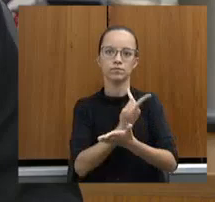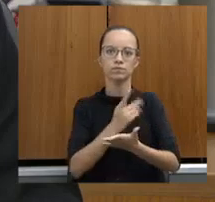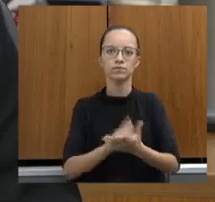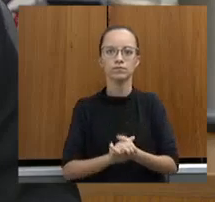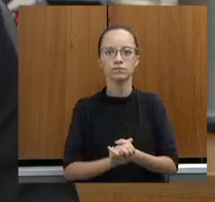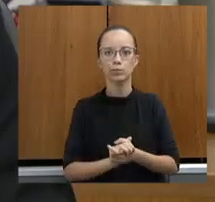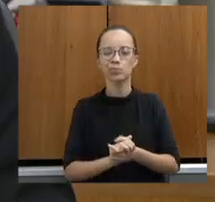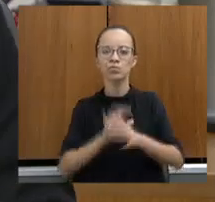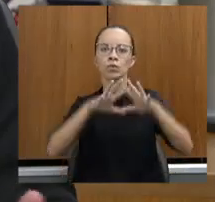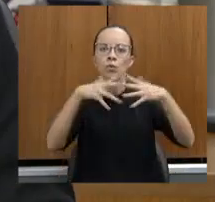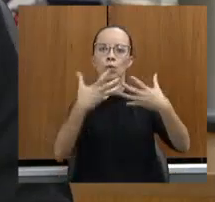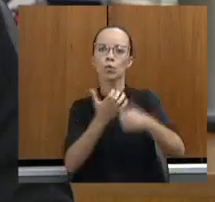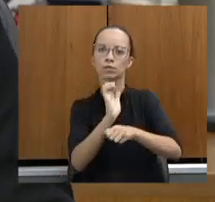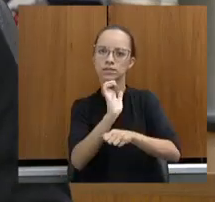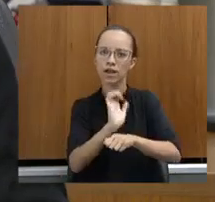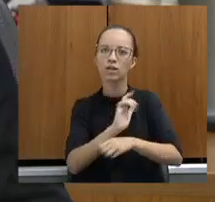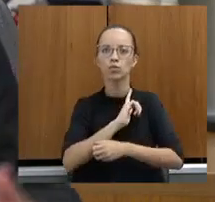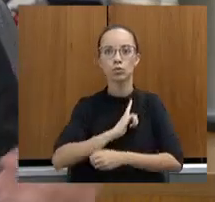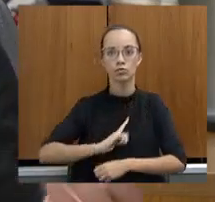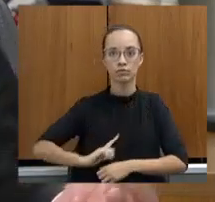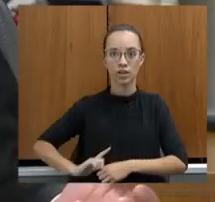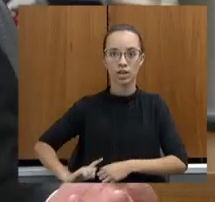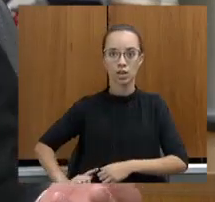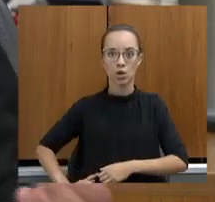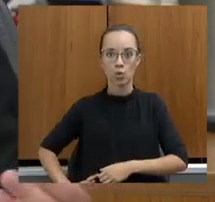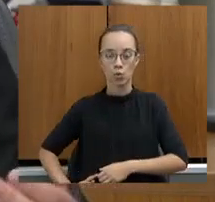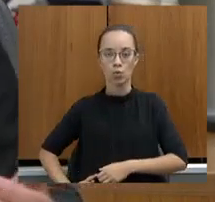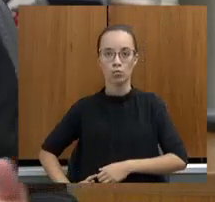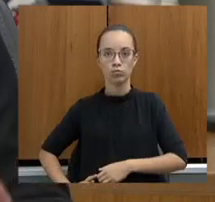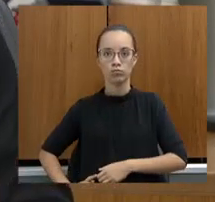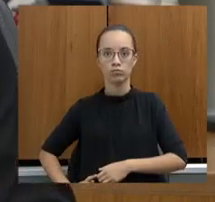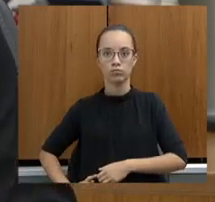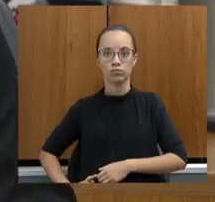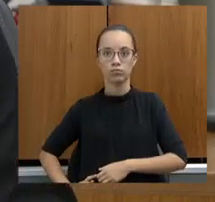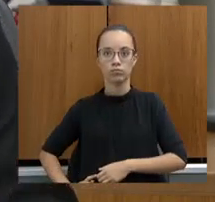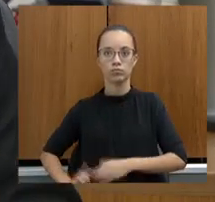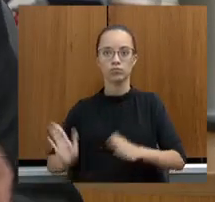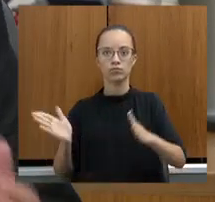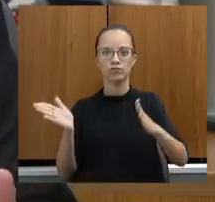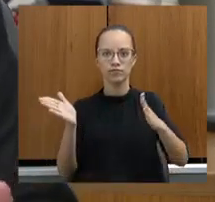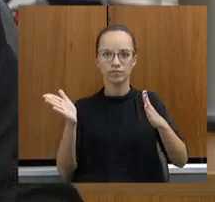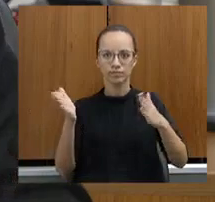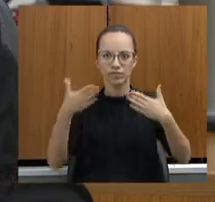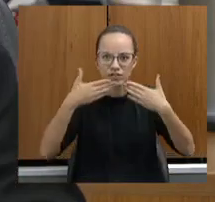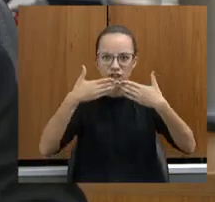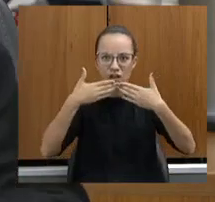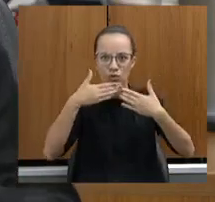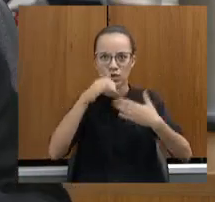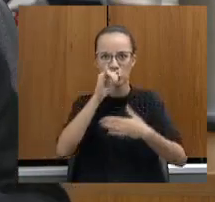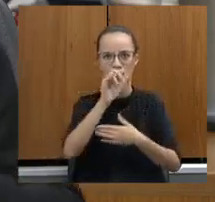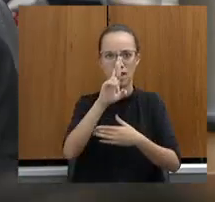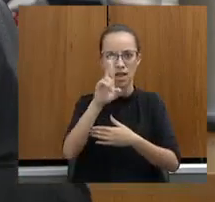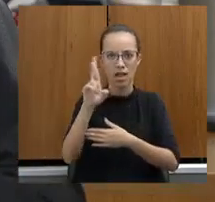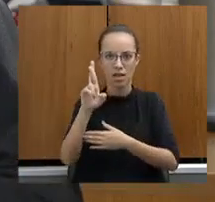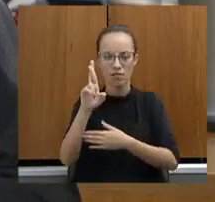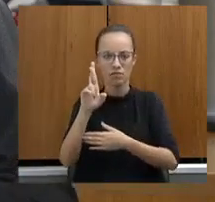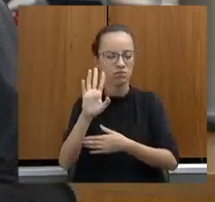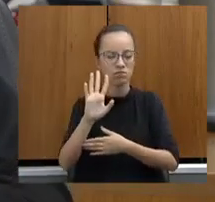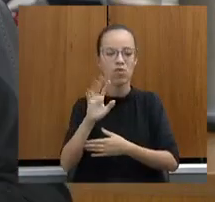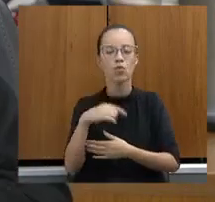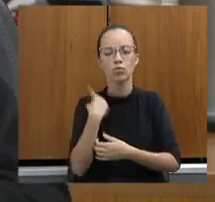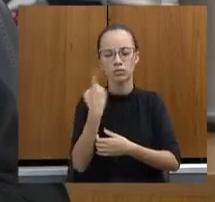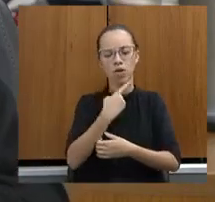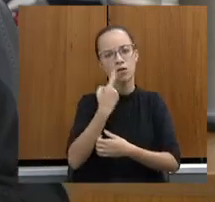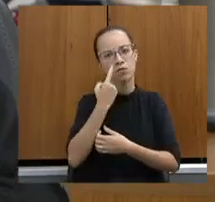estado o governo do estado não está fechado no RF sendo a única solução a gente